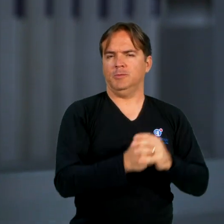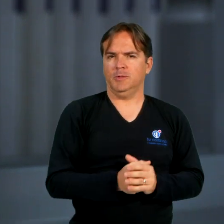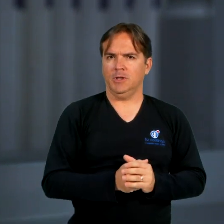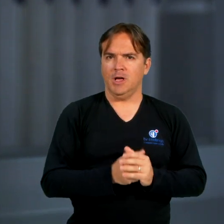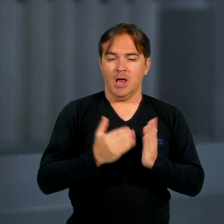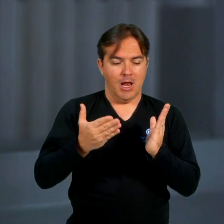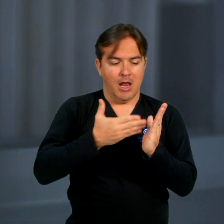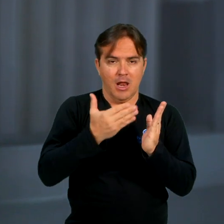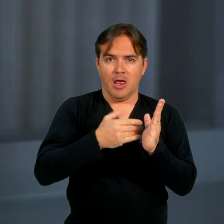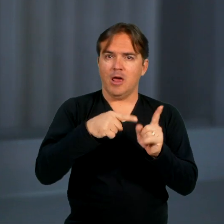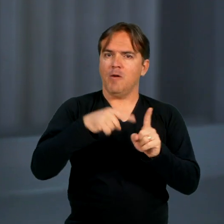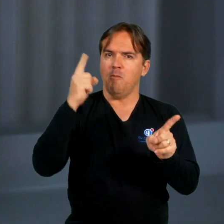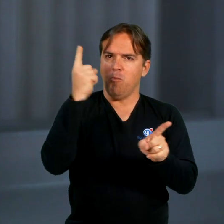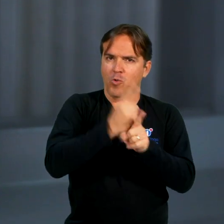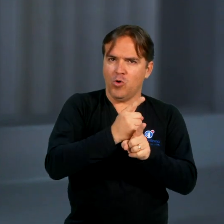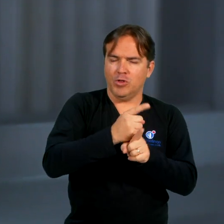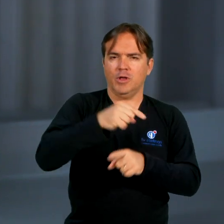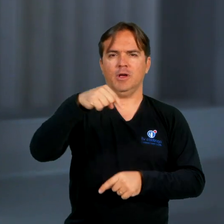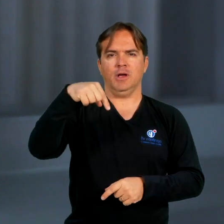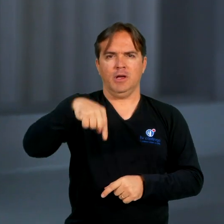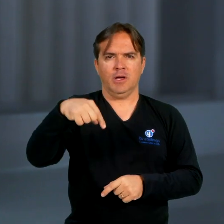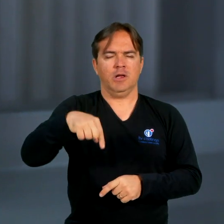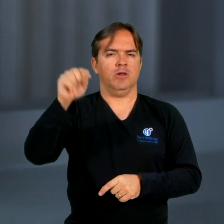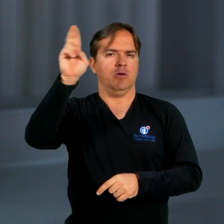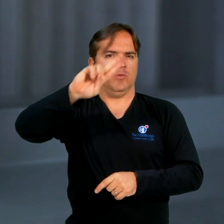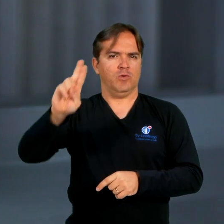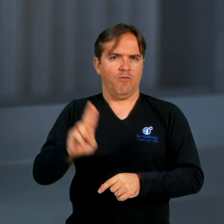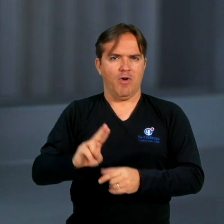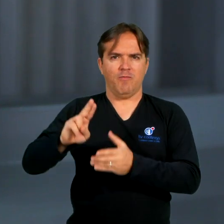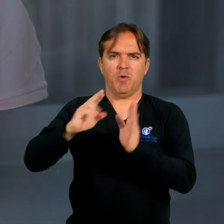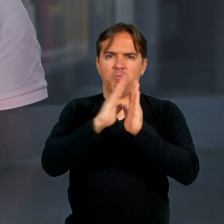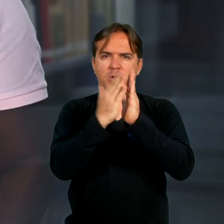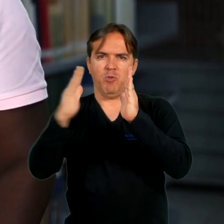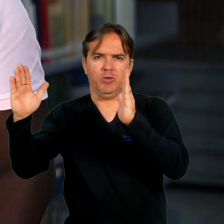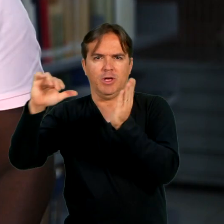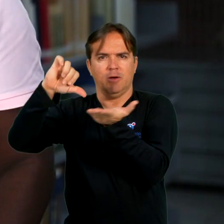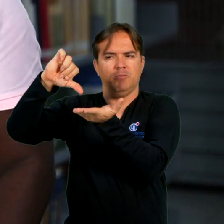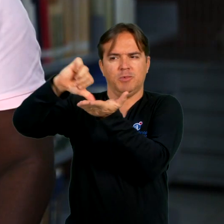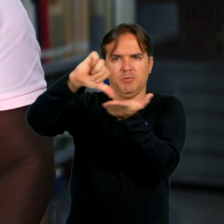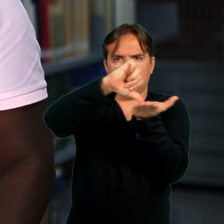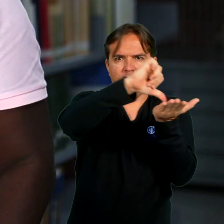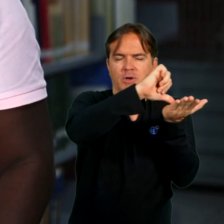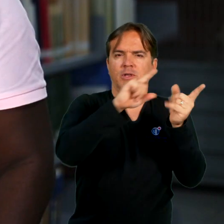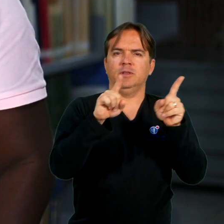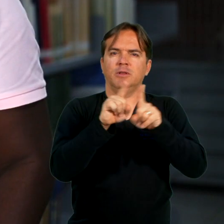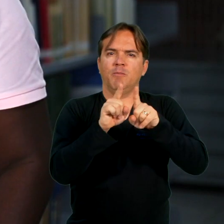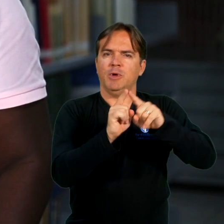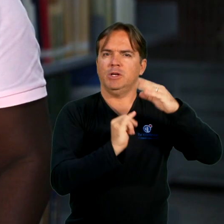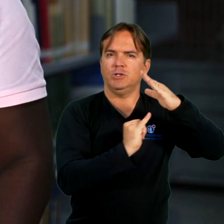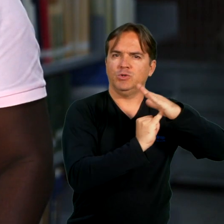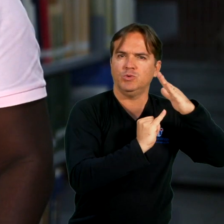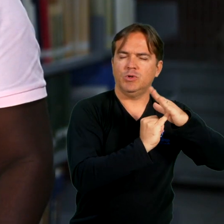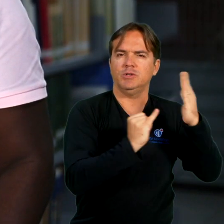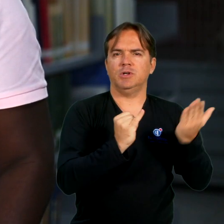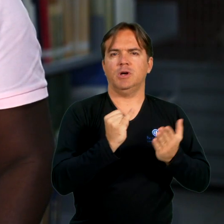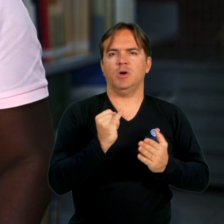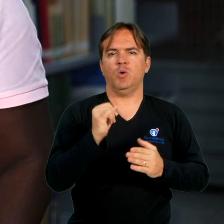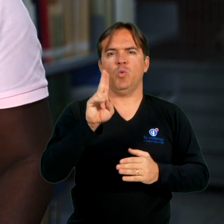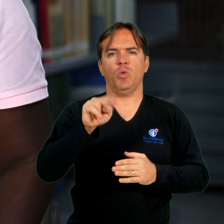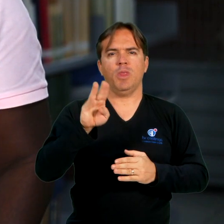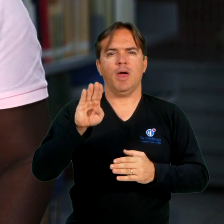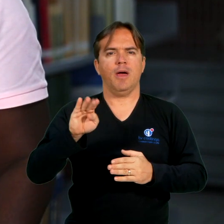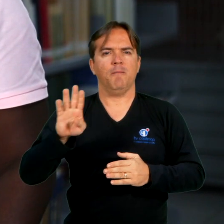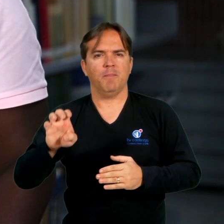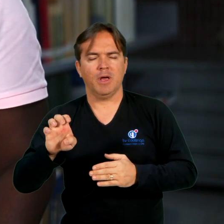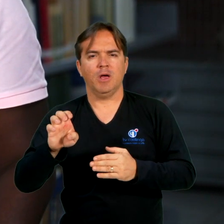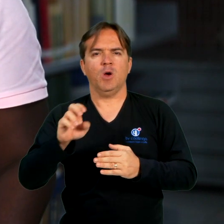nas bibliotecas dos campus da Univasf, também nas instituições públicas UNEB, UPE